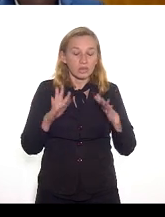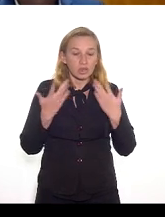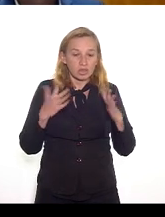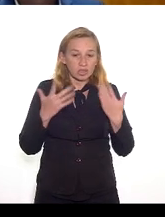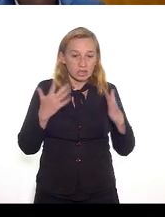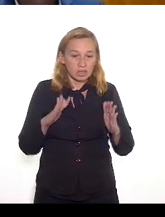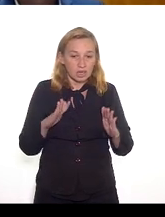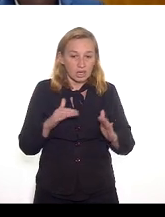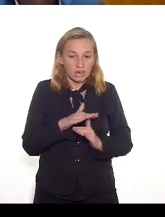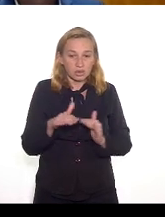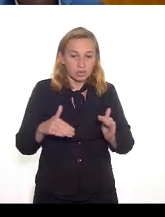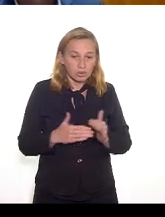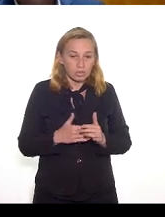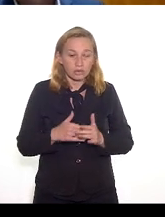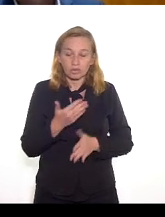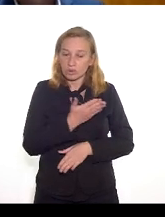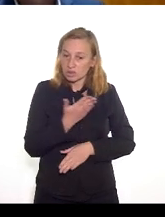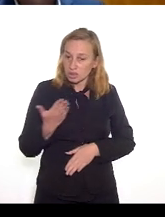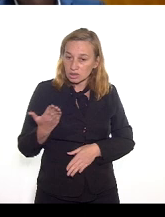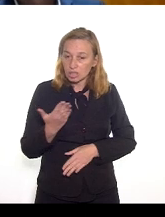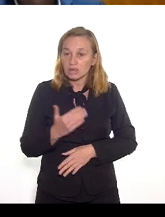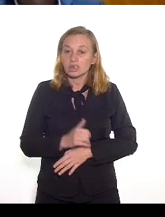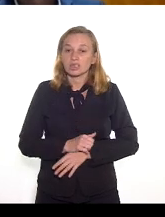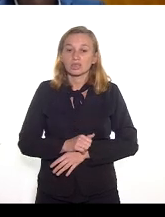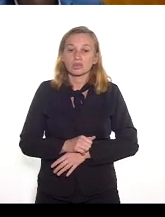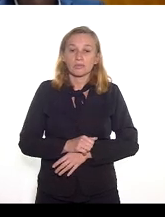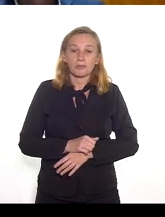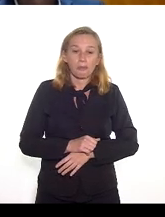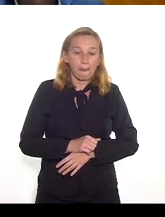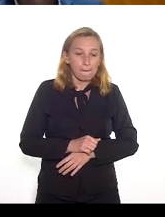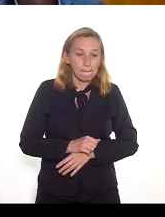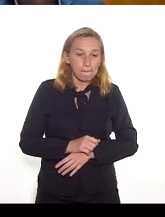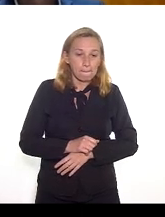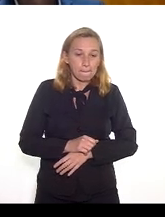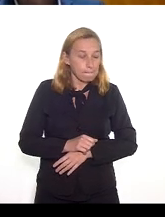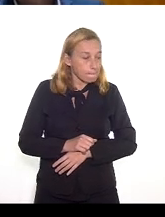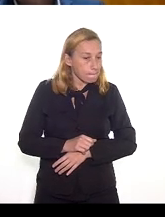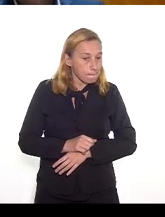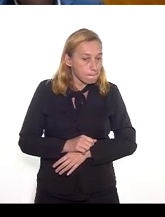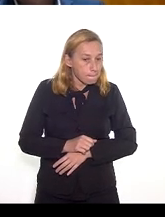essa iniciativa do Cluster, né, formada pelo Cluster Naval para em prol do nosso estado.